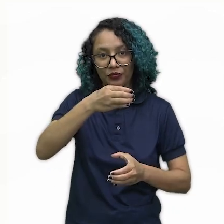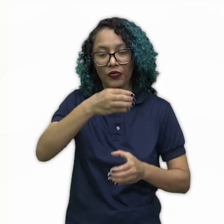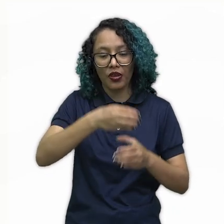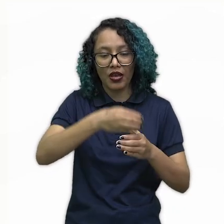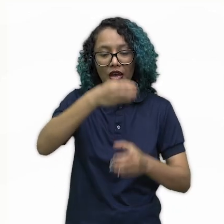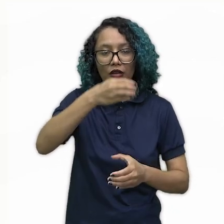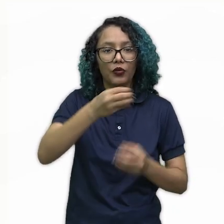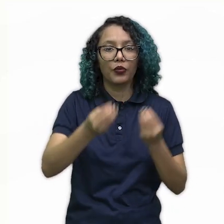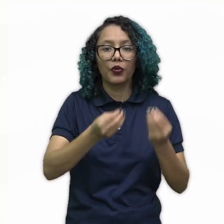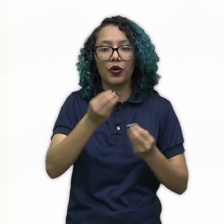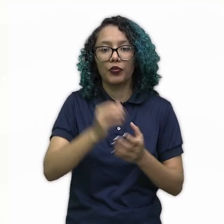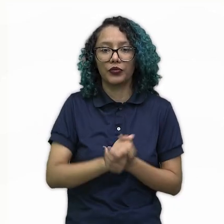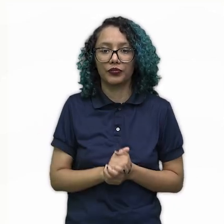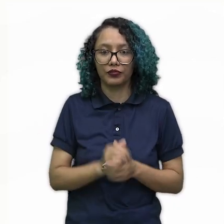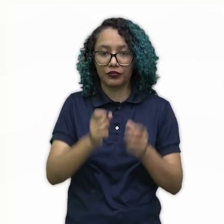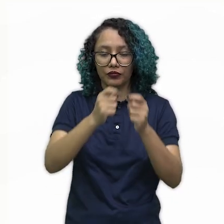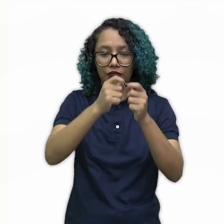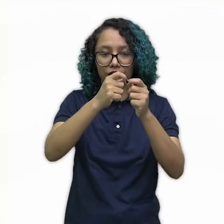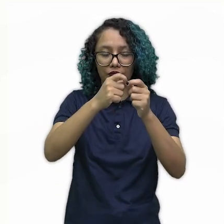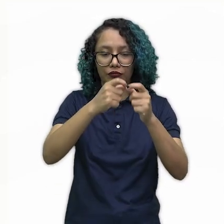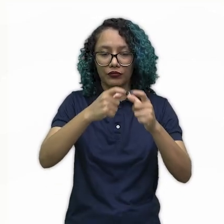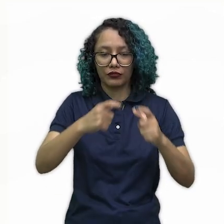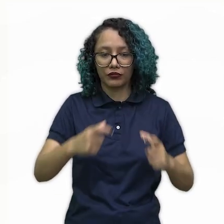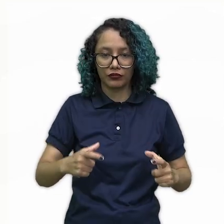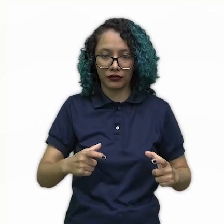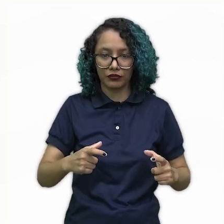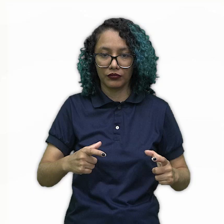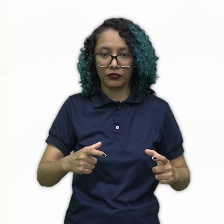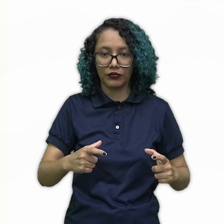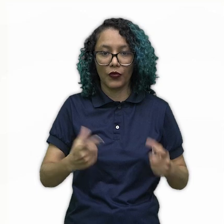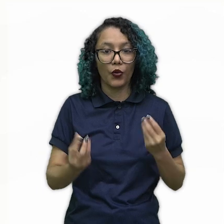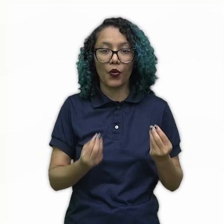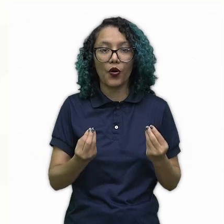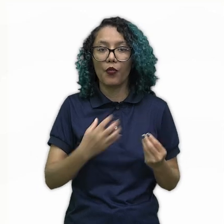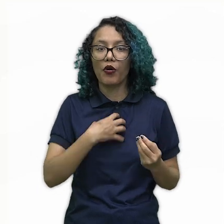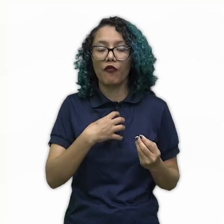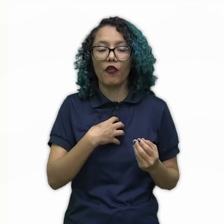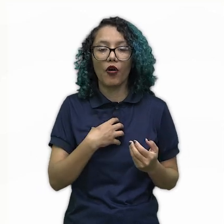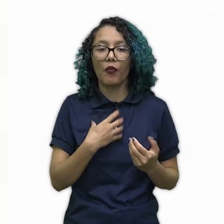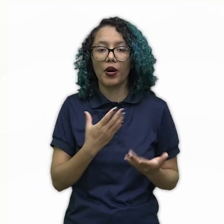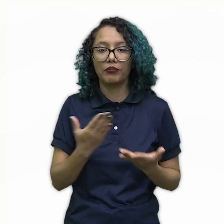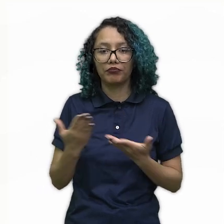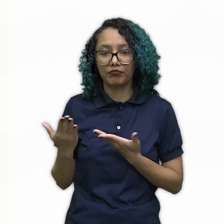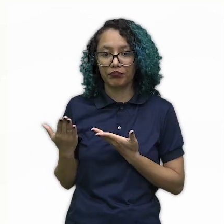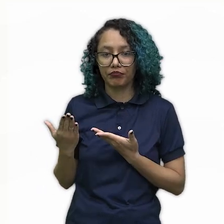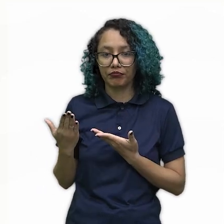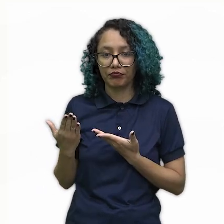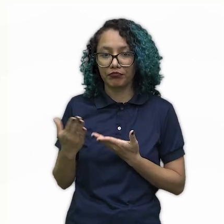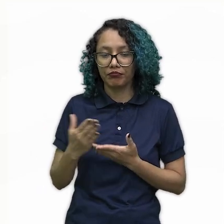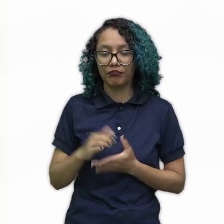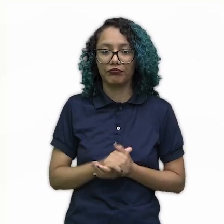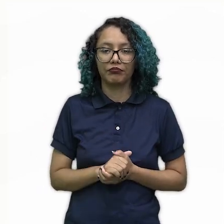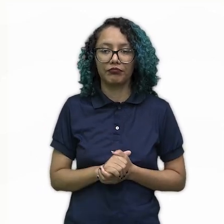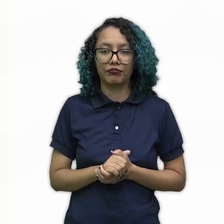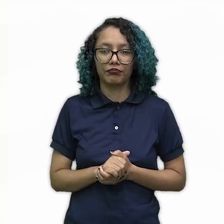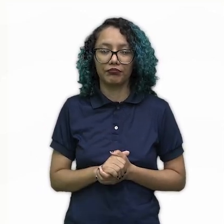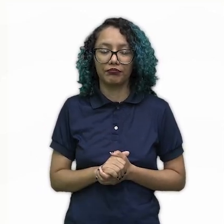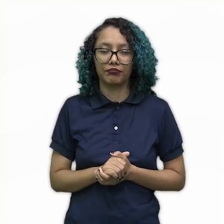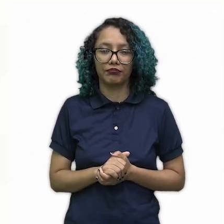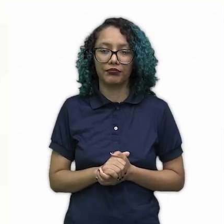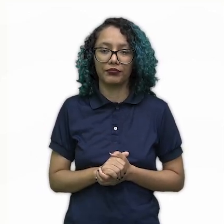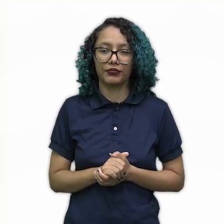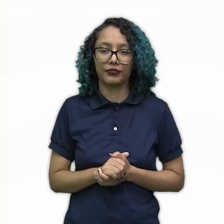cone reto, ele vai ter exatamente aquele formatozinho reto que a gente acabou de